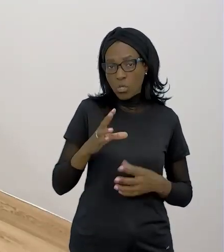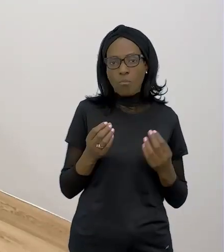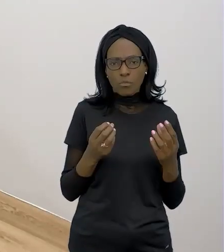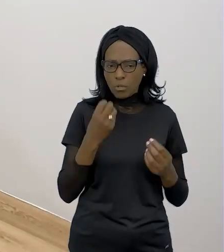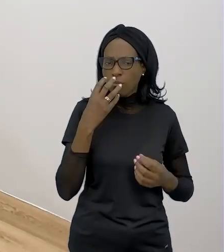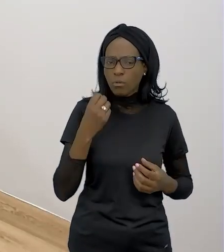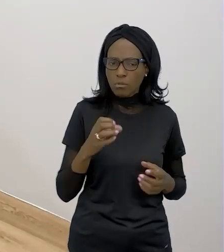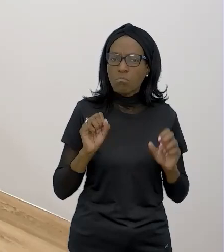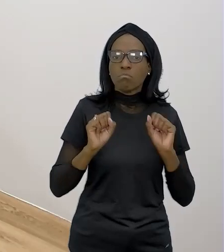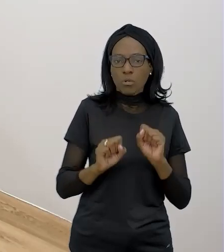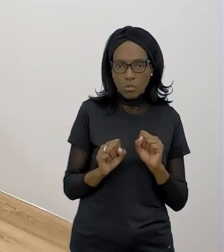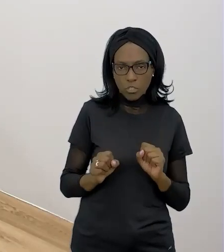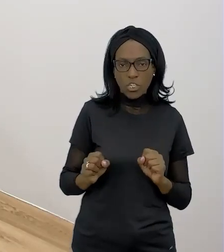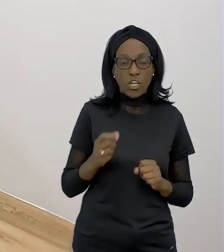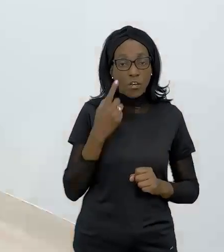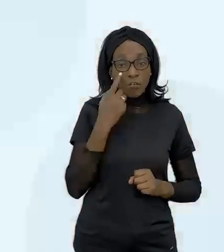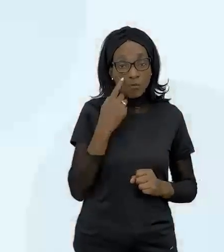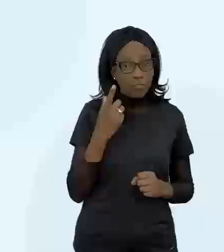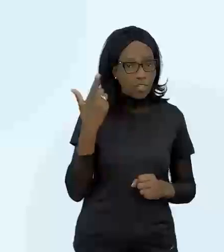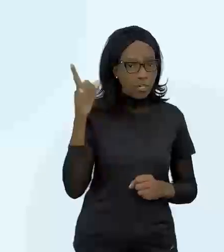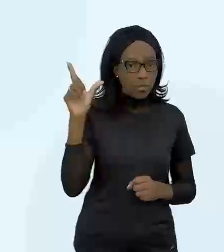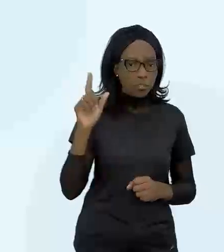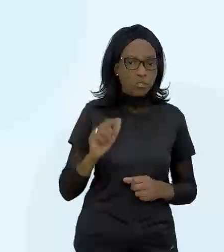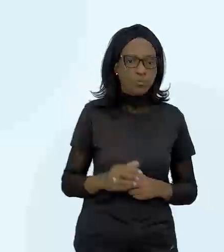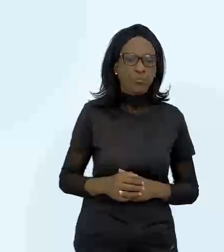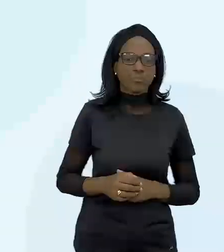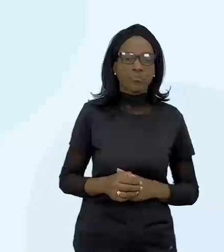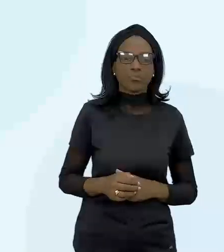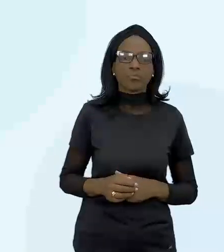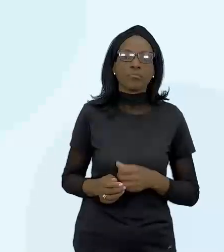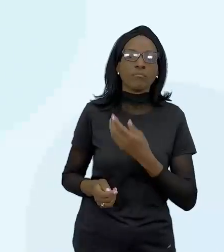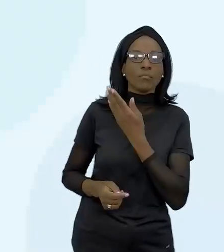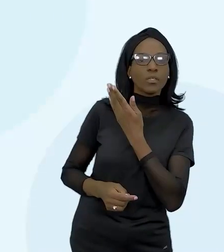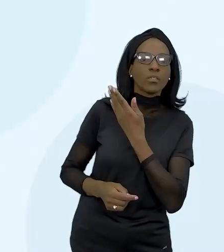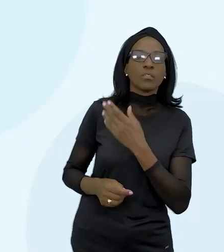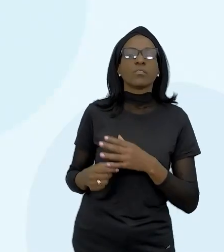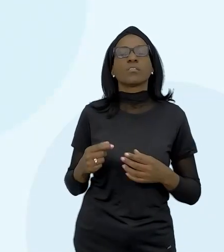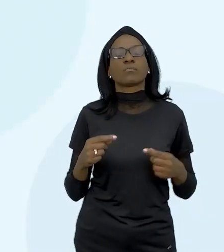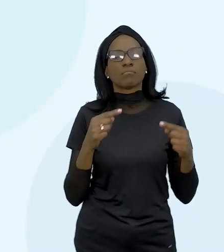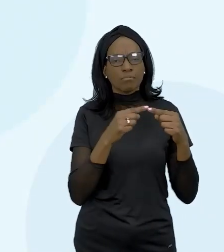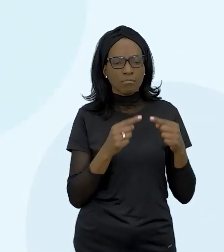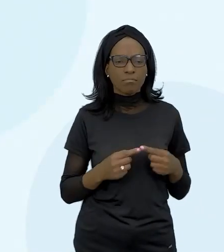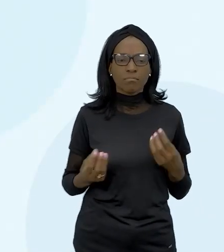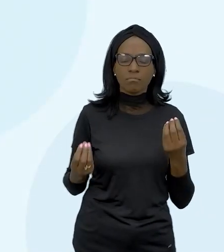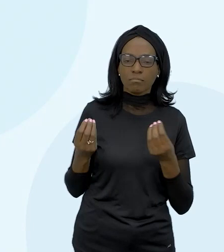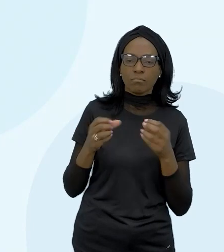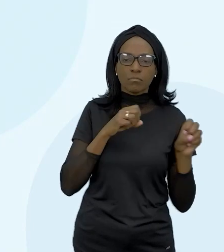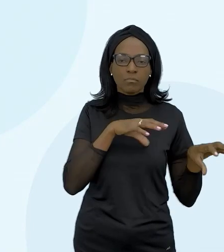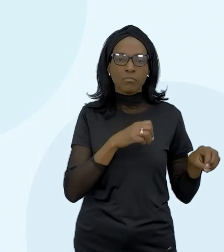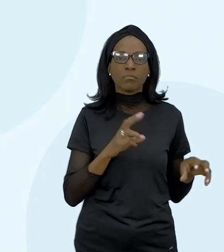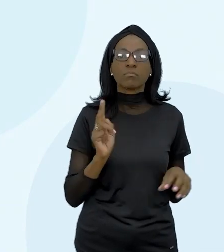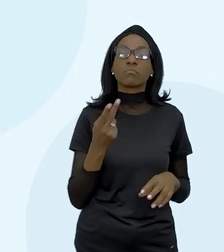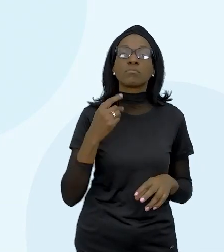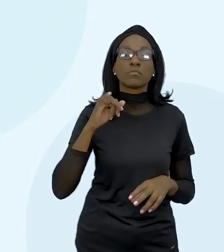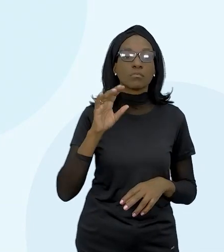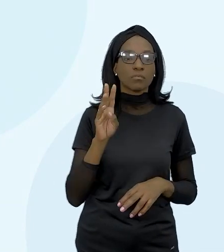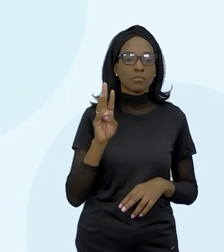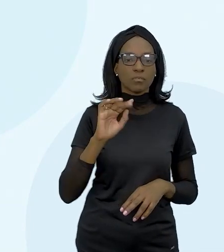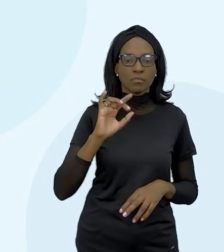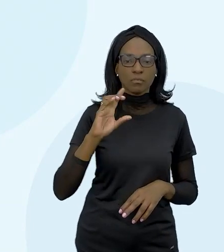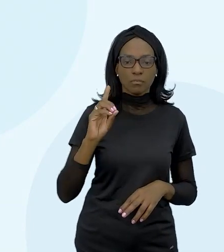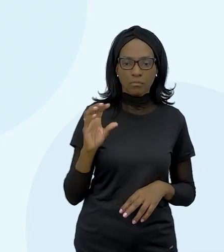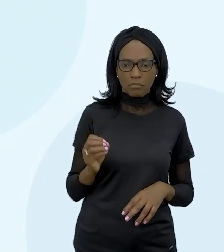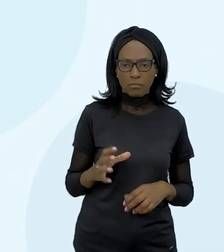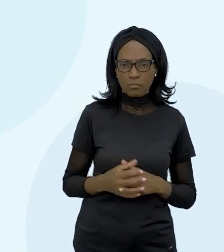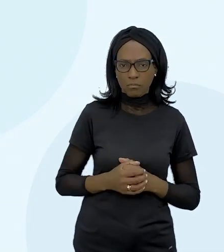Então, vamos lá para o próximo slide. Aplicabilidade do ensino híbrido. Então, nessa situação